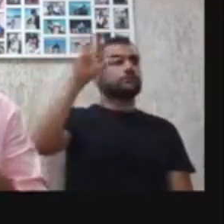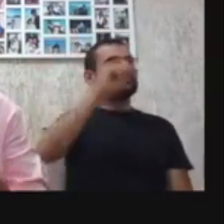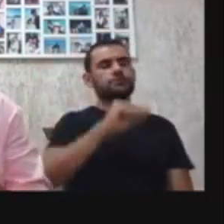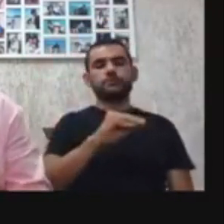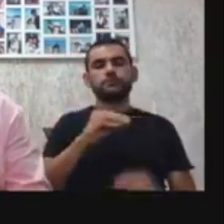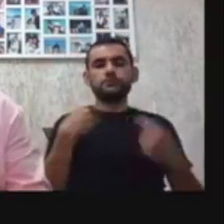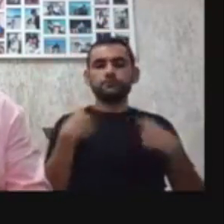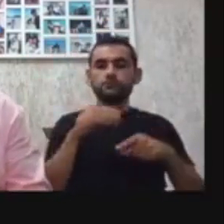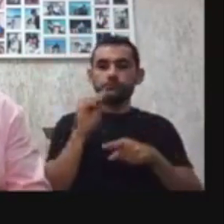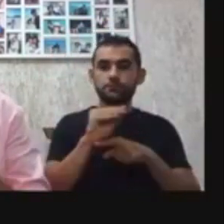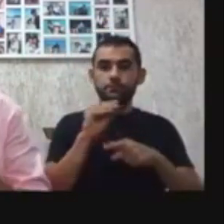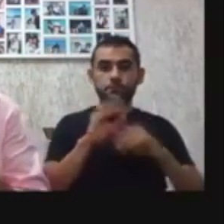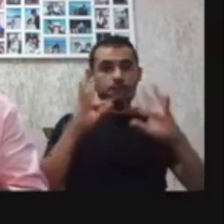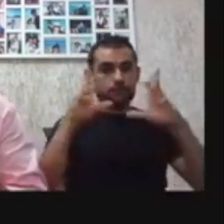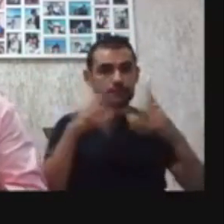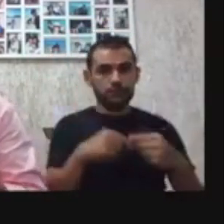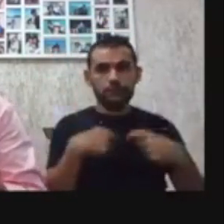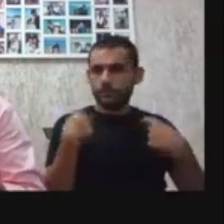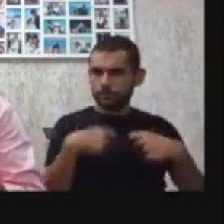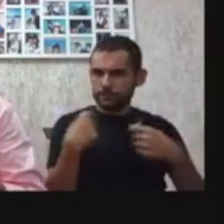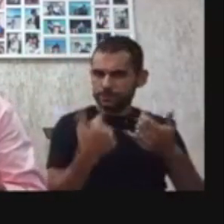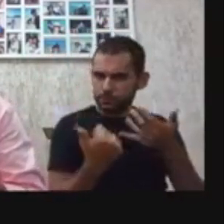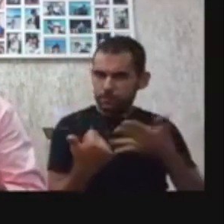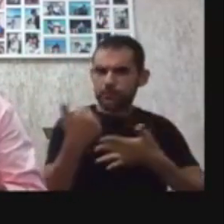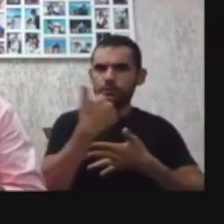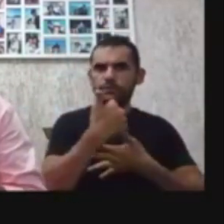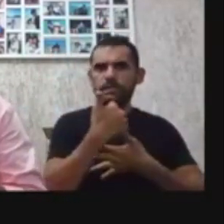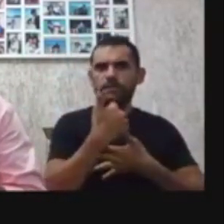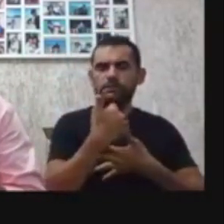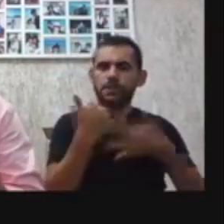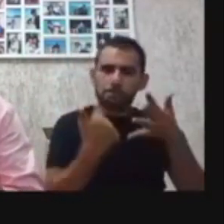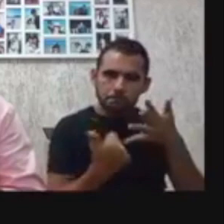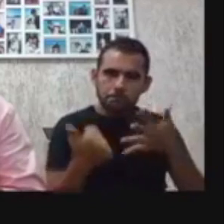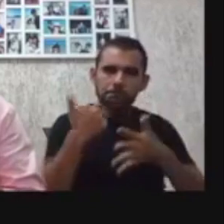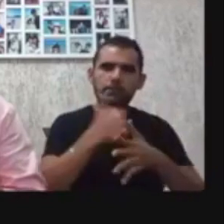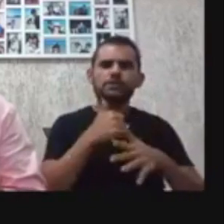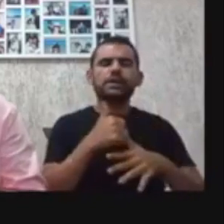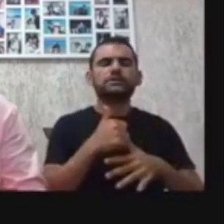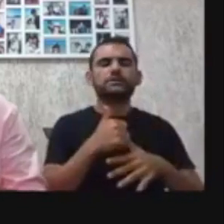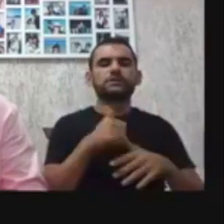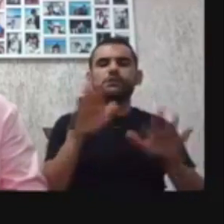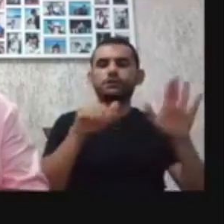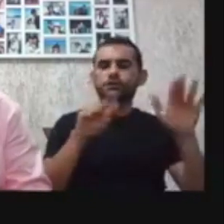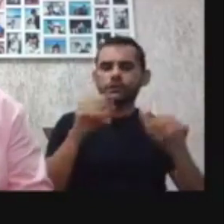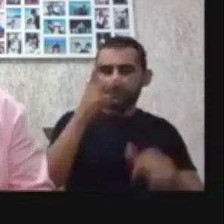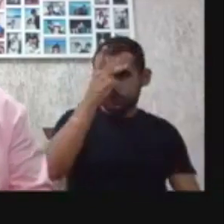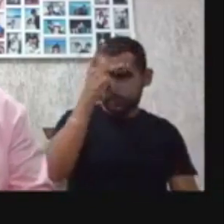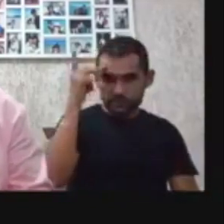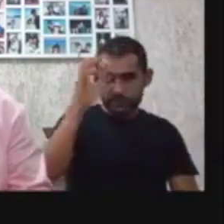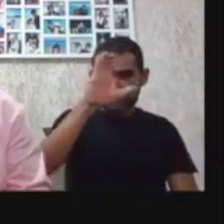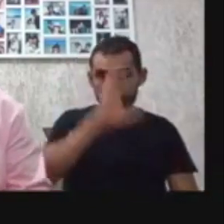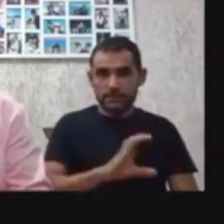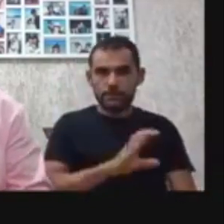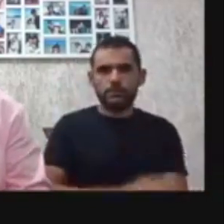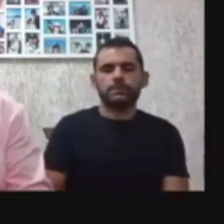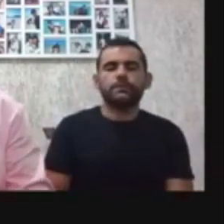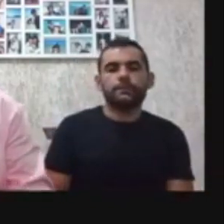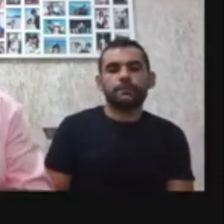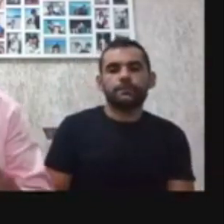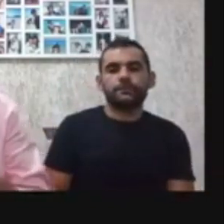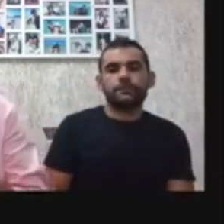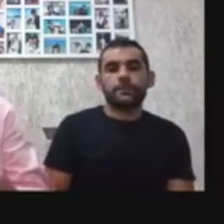de toda São João del Rei. É preciso ter prioridade. É a prioridade chama pessoa, cidadão,